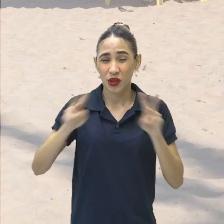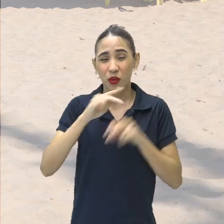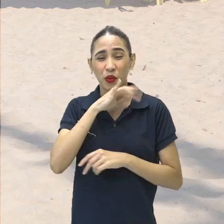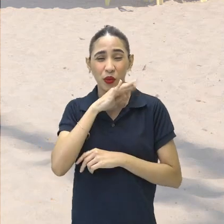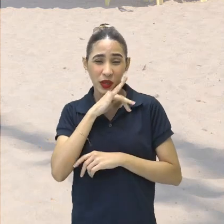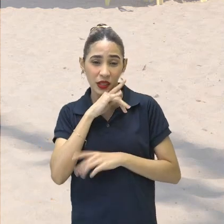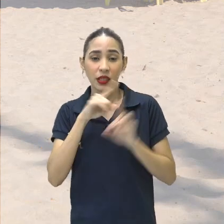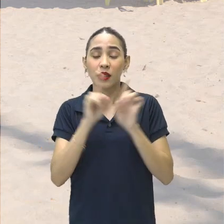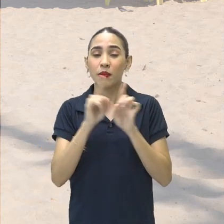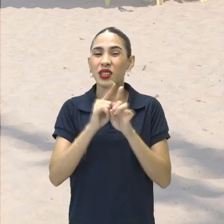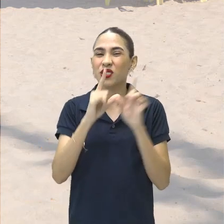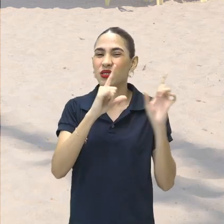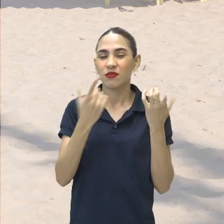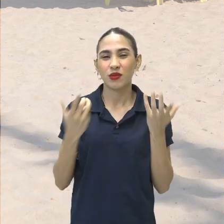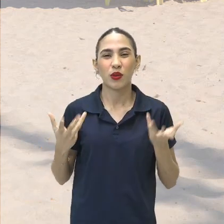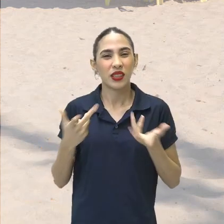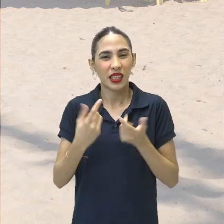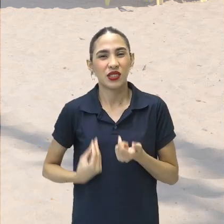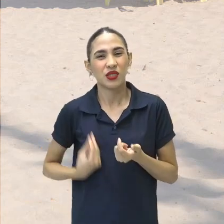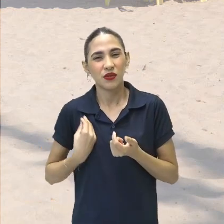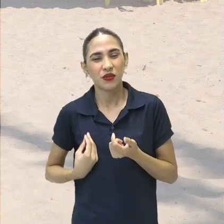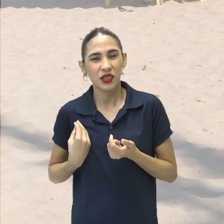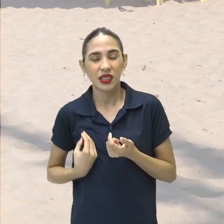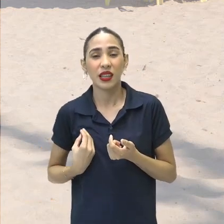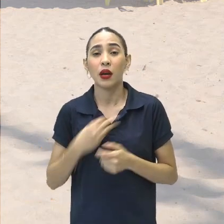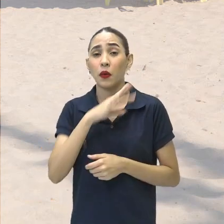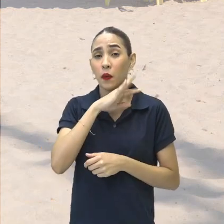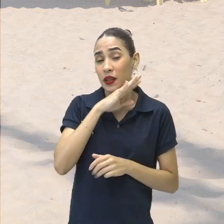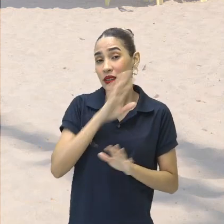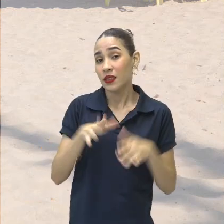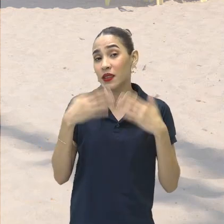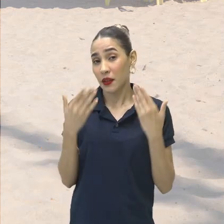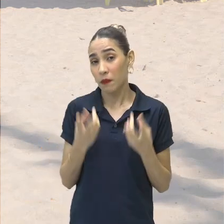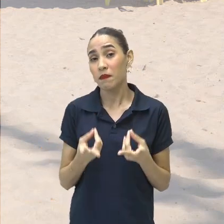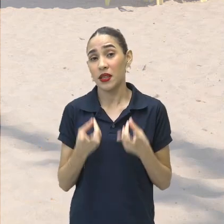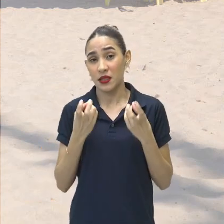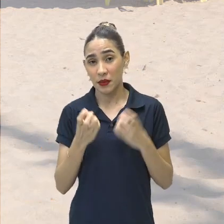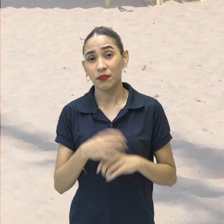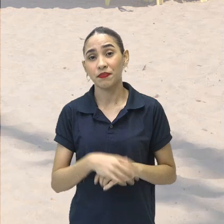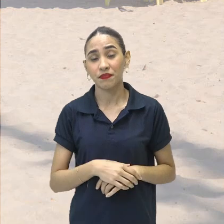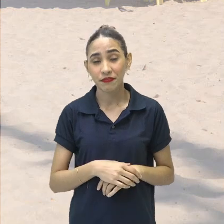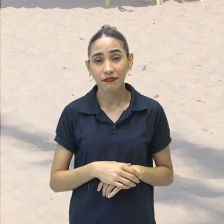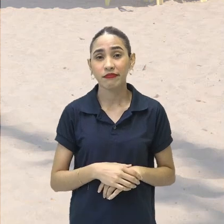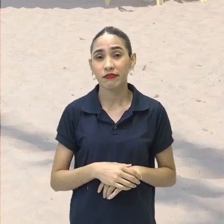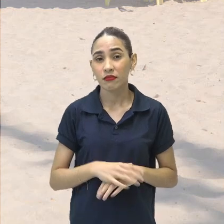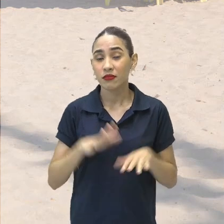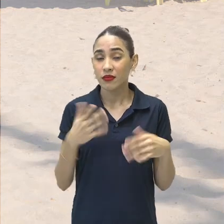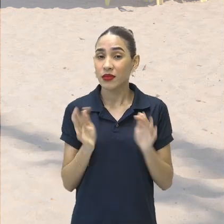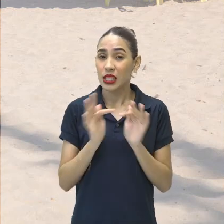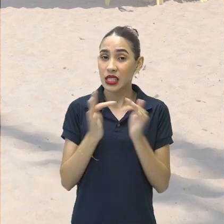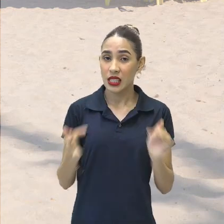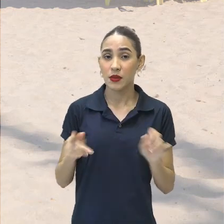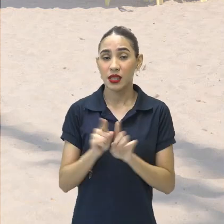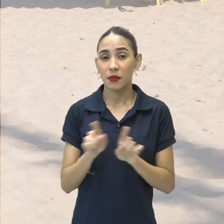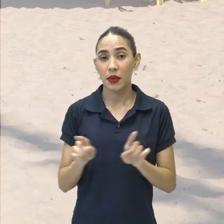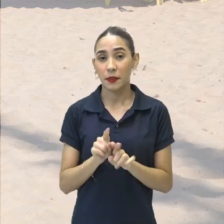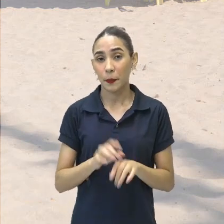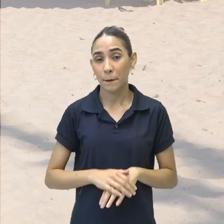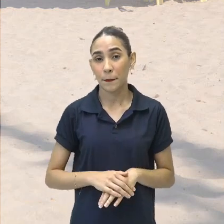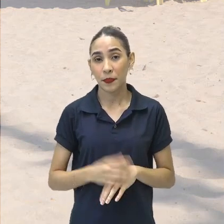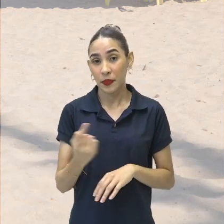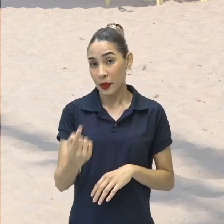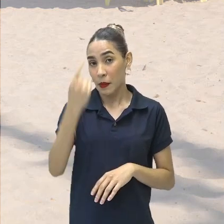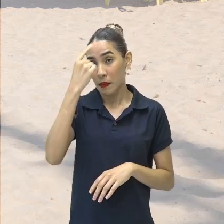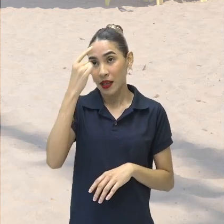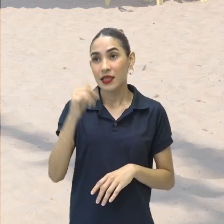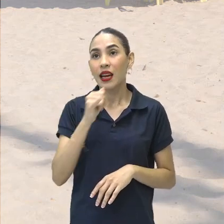e diminui a qualidade de vida. Então note que isso até de forma simples, né? Quando a gente pensa